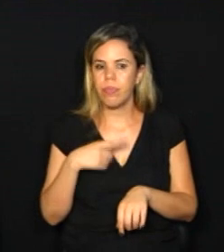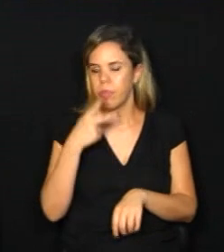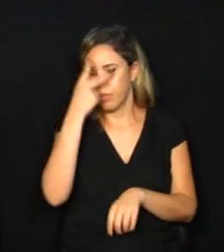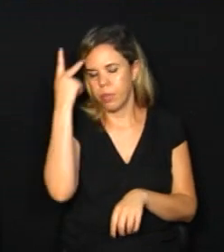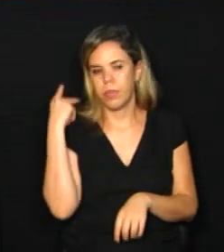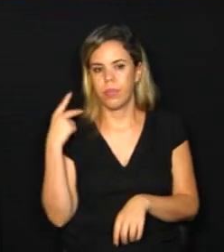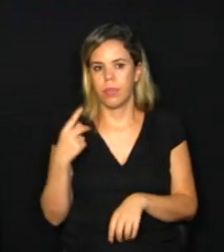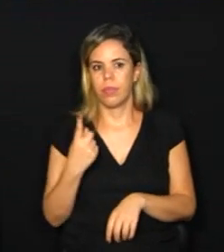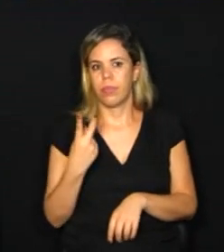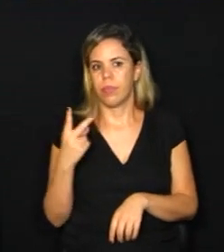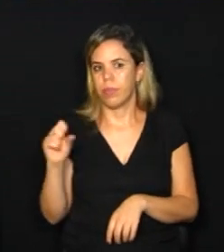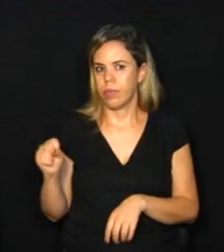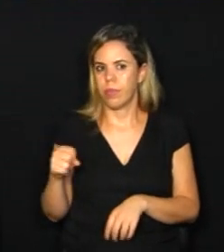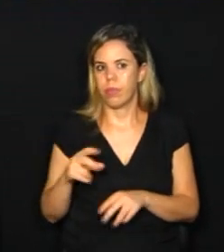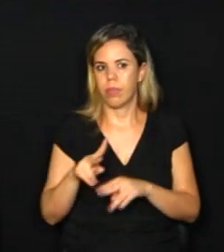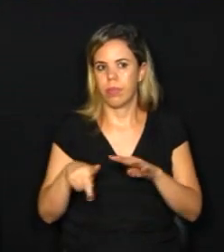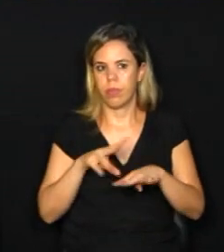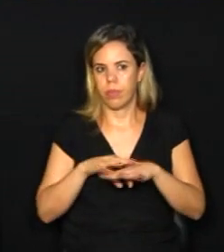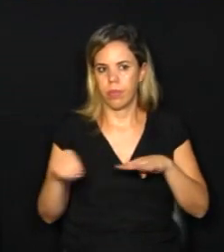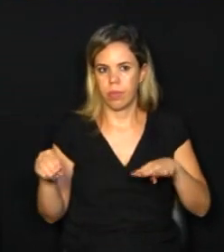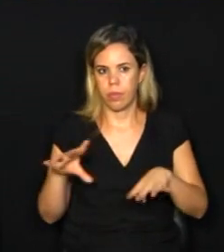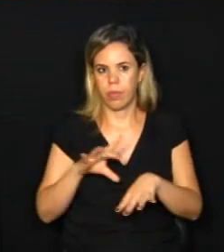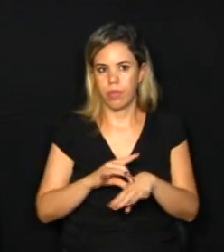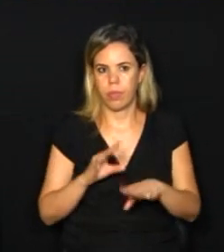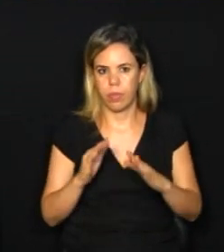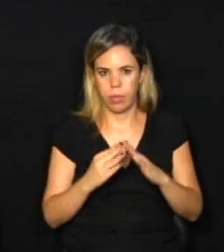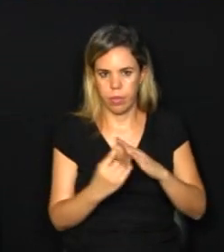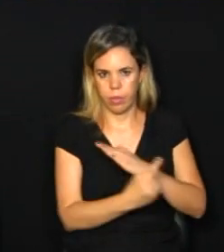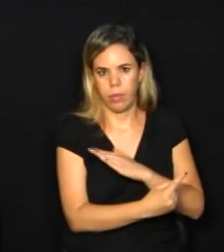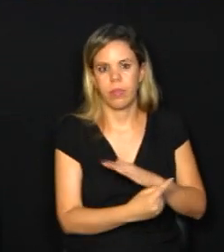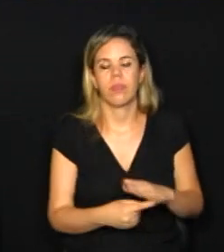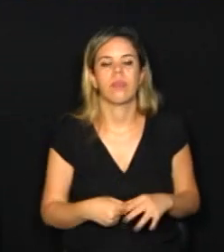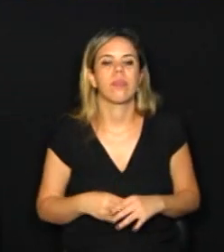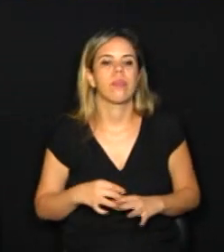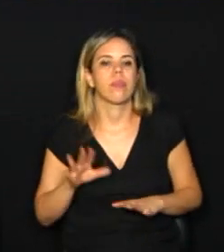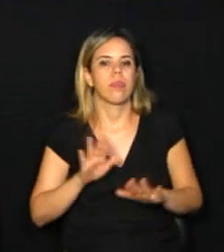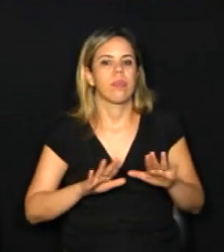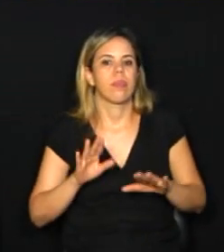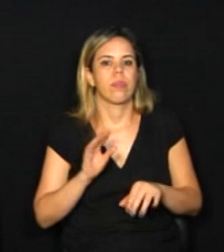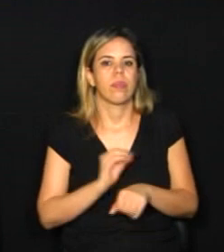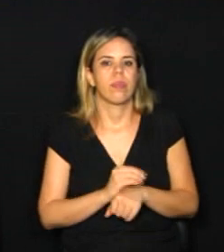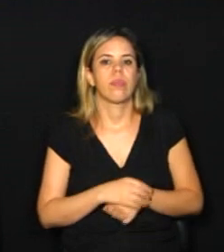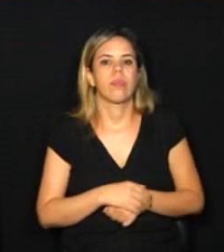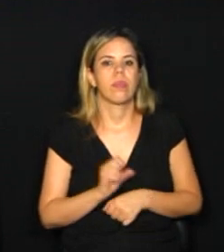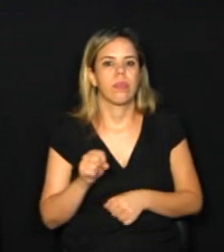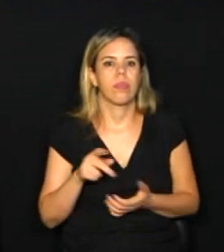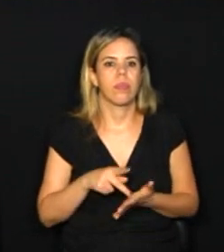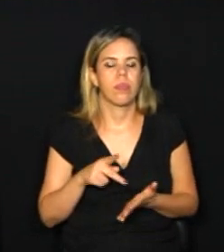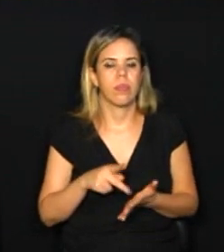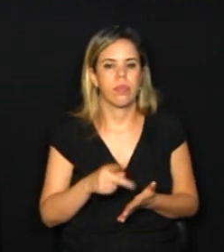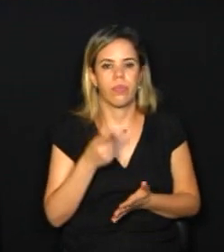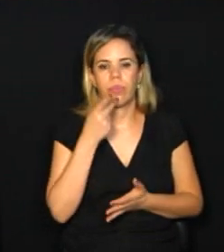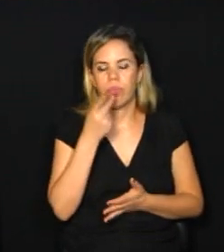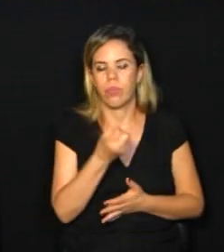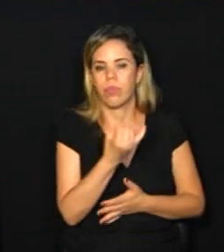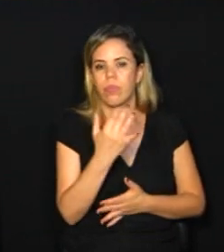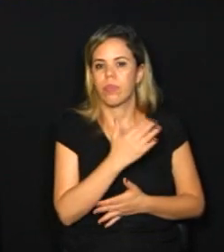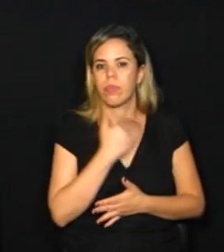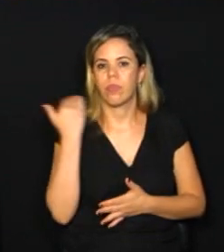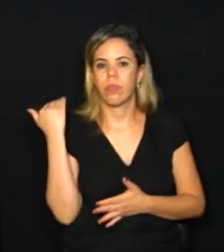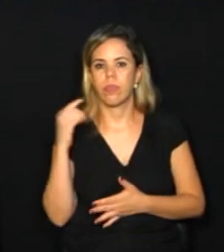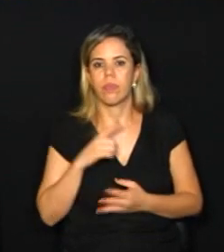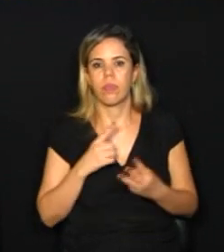pessoas a mais se recuperando da doença em casa, com todos os cuidados. Sim, quando a gente fala dos óbitos,